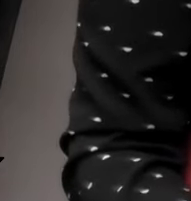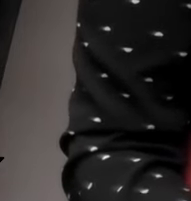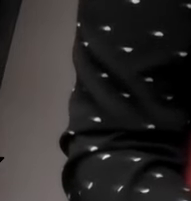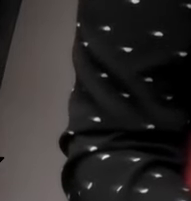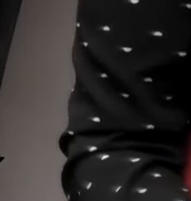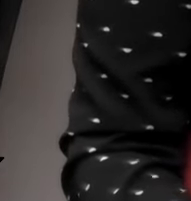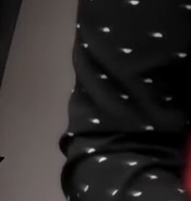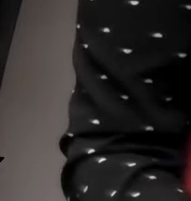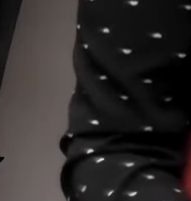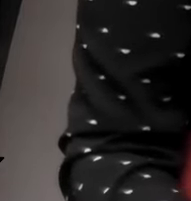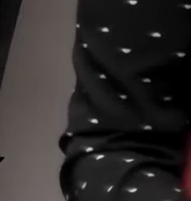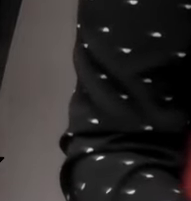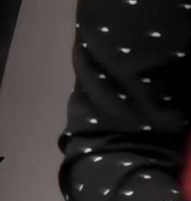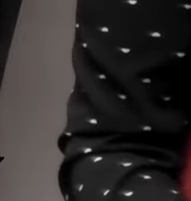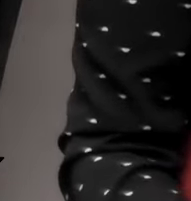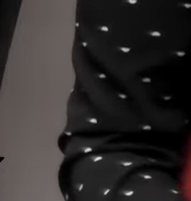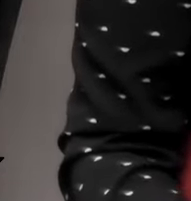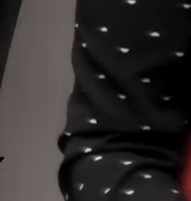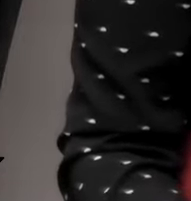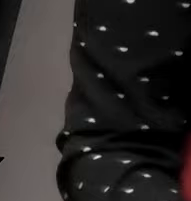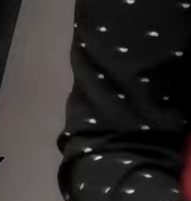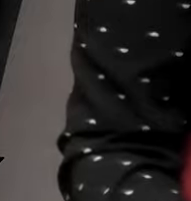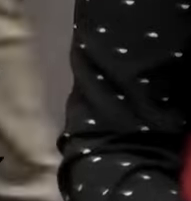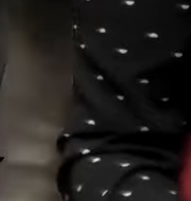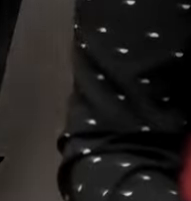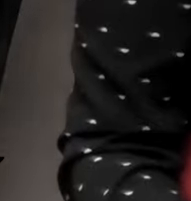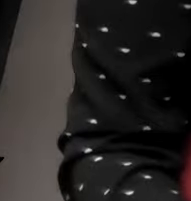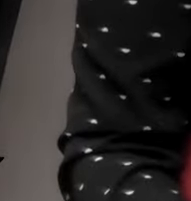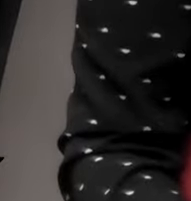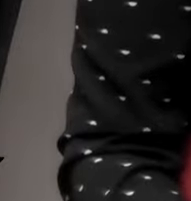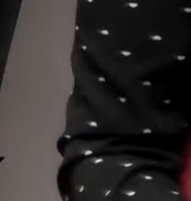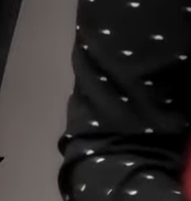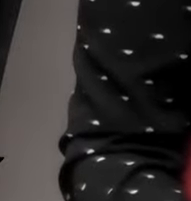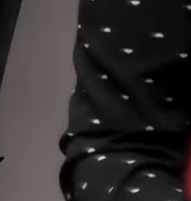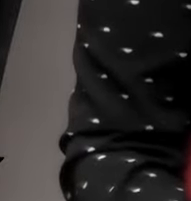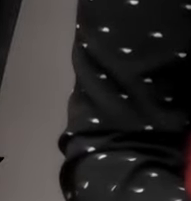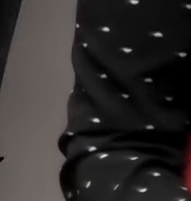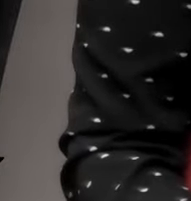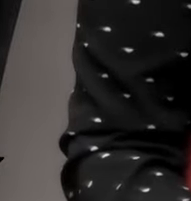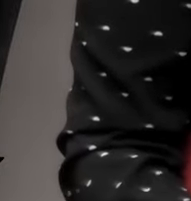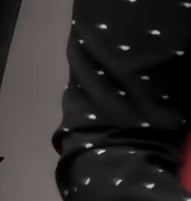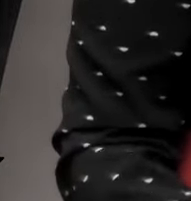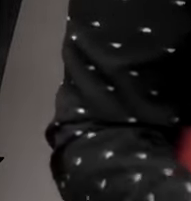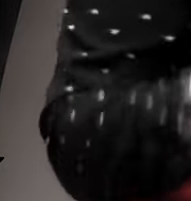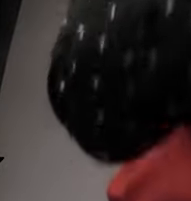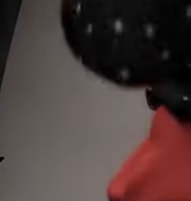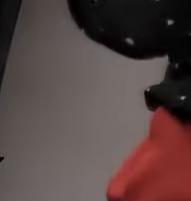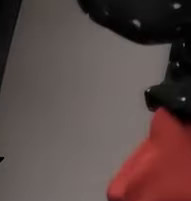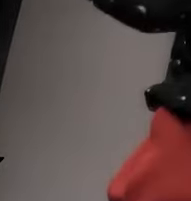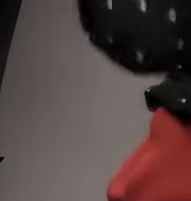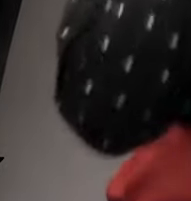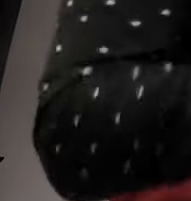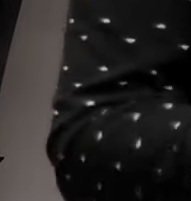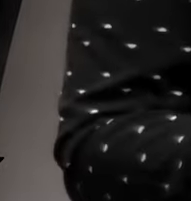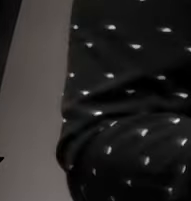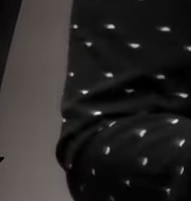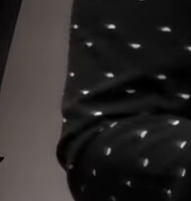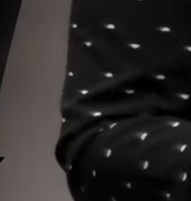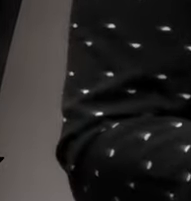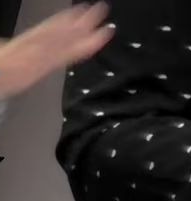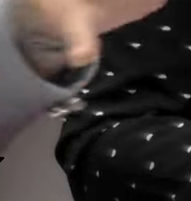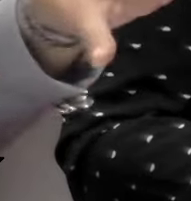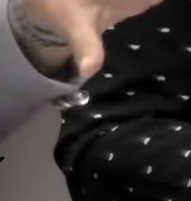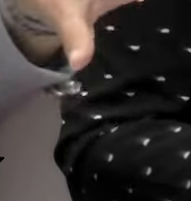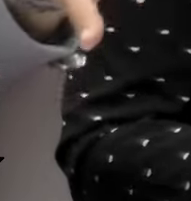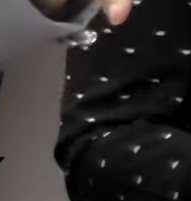poderia ser tratado com uma certa distorção e criar uma espécie de censura no processo criativo.